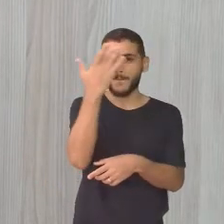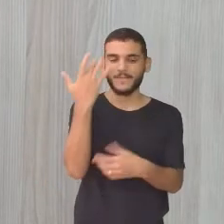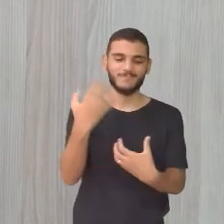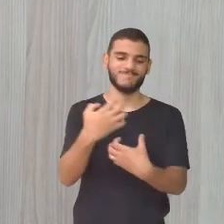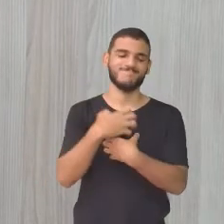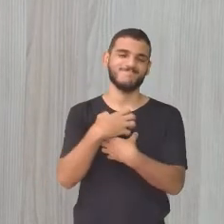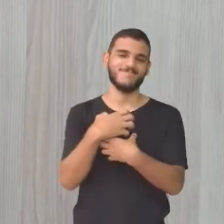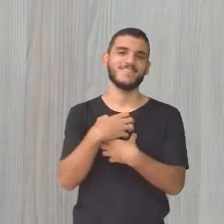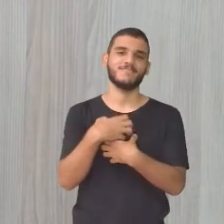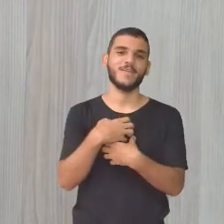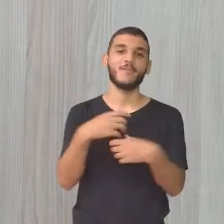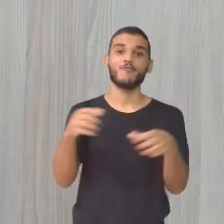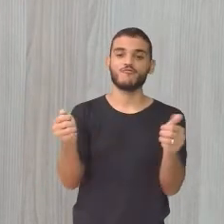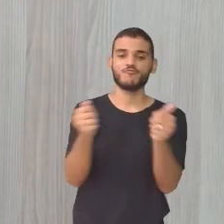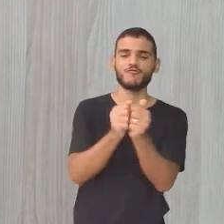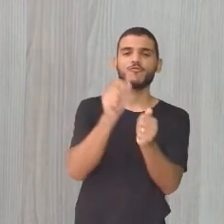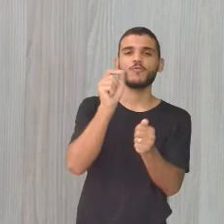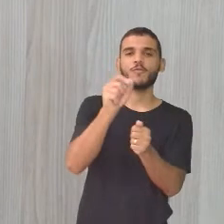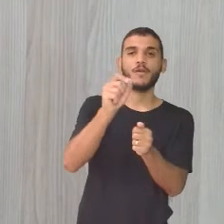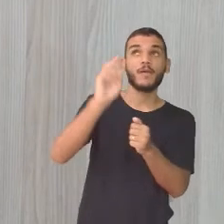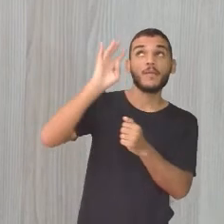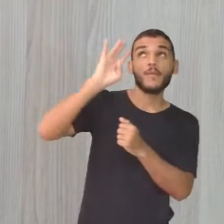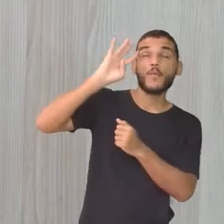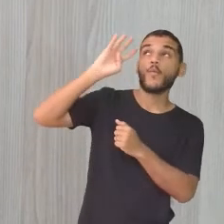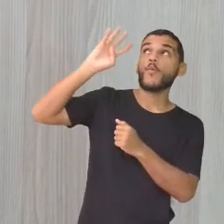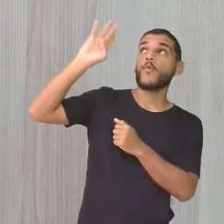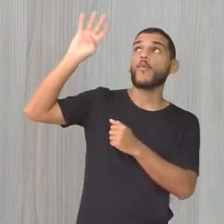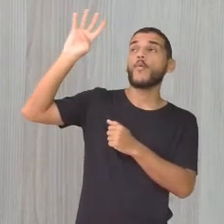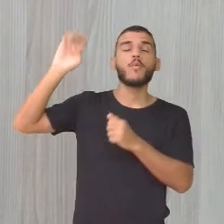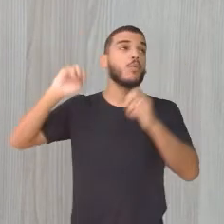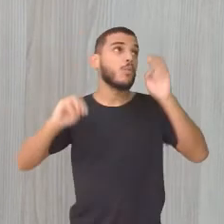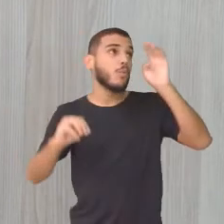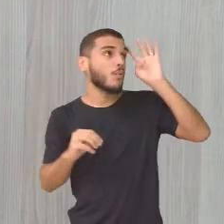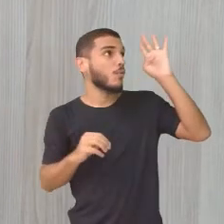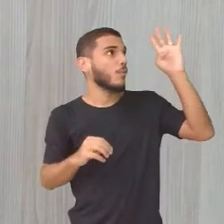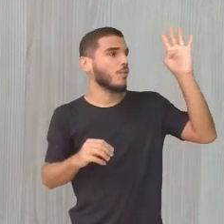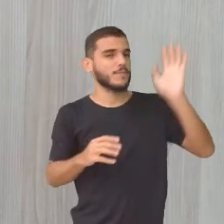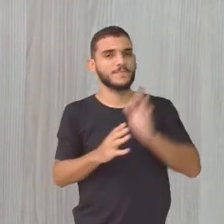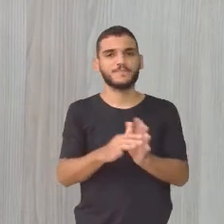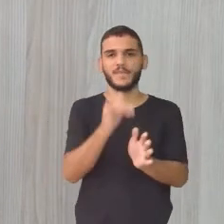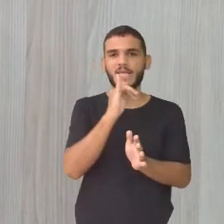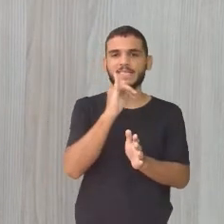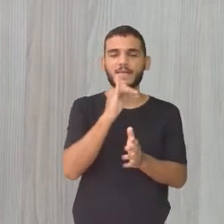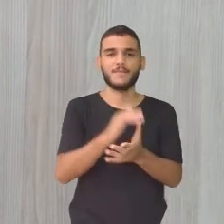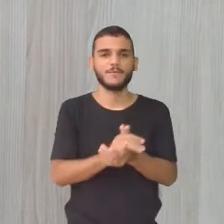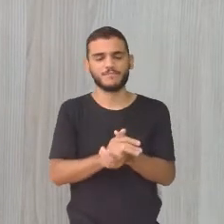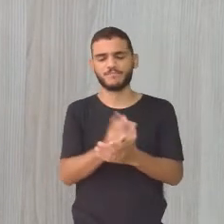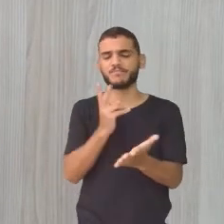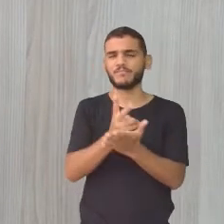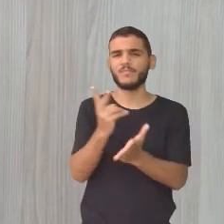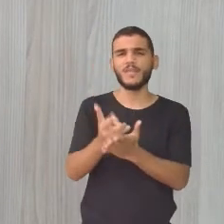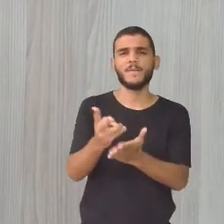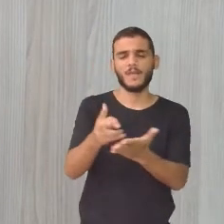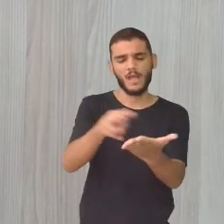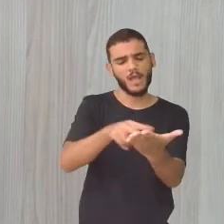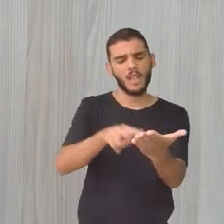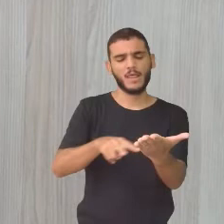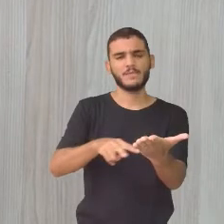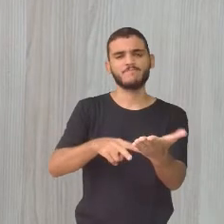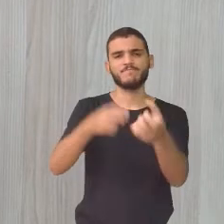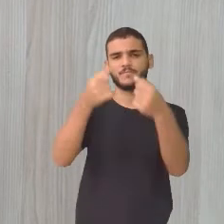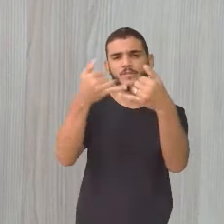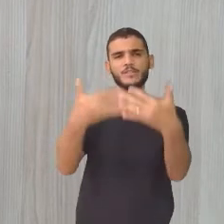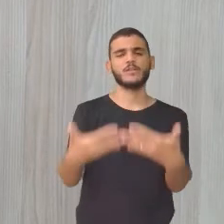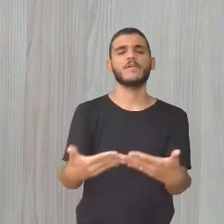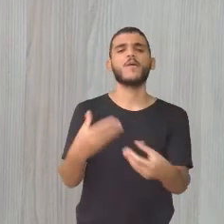junto com a imaginação, né? Porque, por exemplo, quando a gente tem uma cena descrevendo uma floresta, eu posso imaginar uma floresta de um jeito, a Adriana